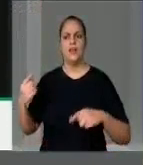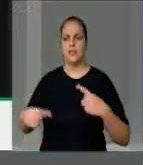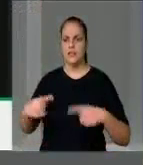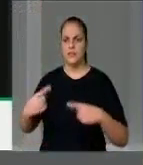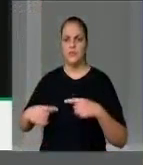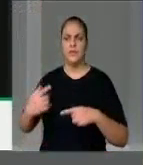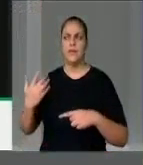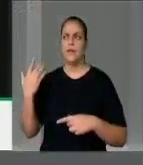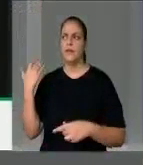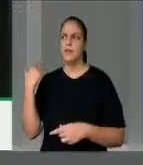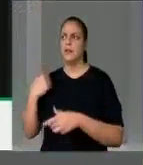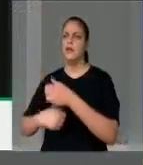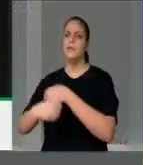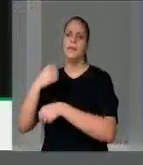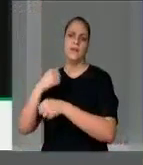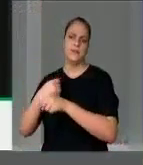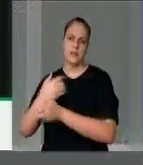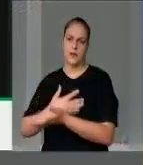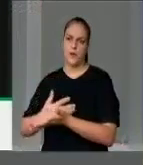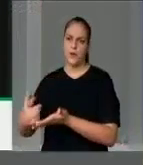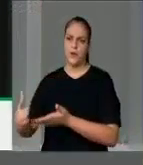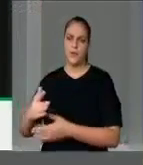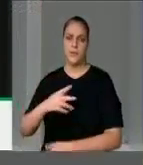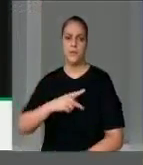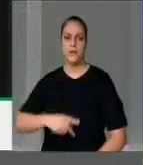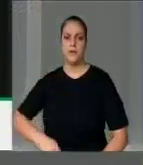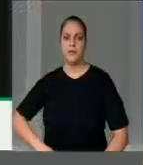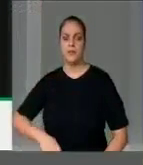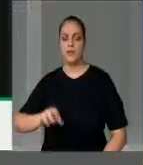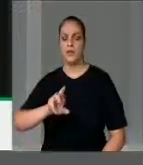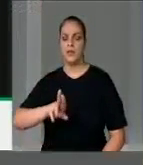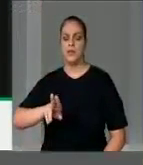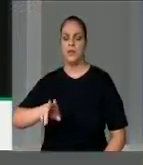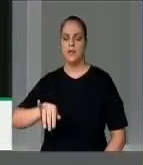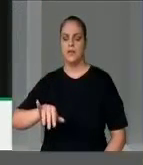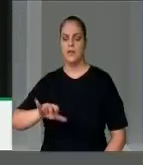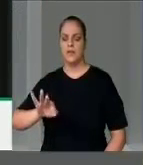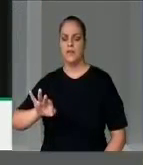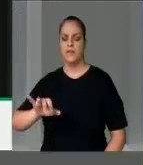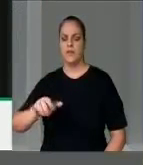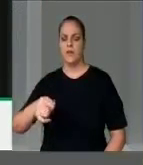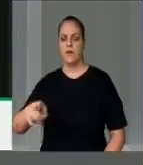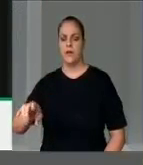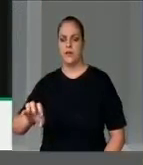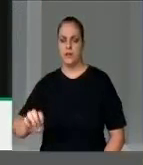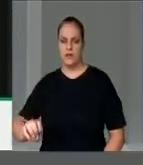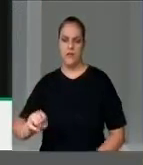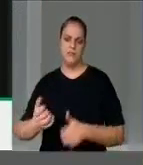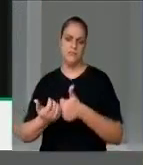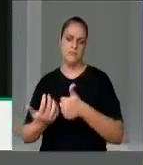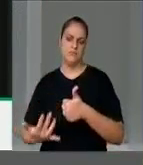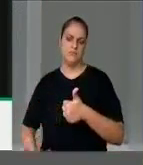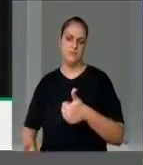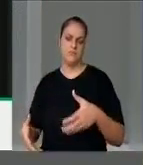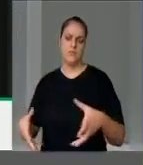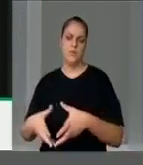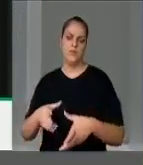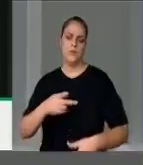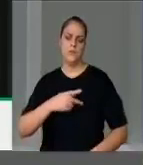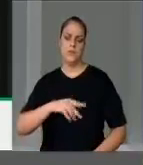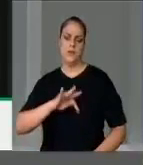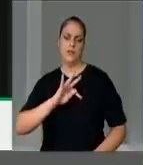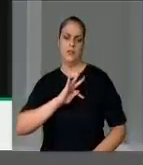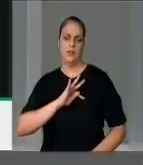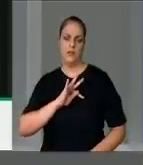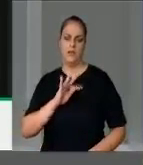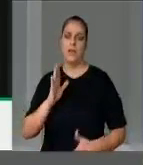desde o ano passado, quando o presidente do partido, Rui Falcão, juntamente com a executiva do partido e o Diretório